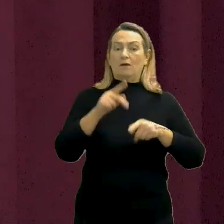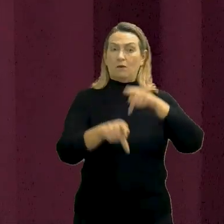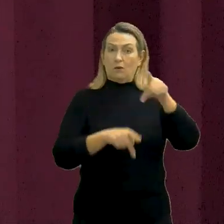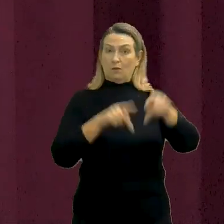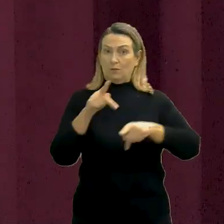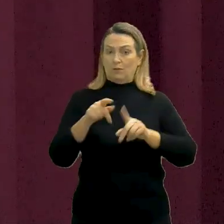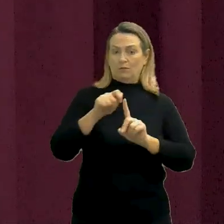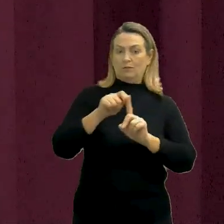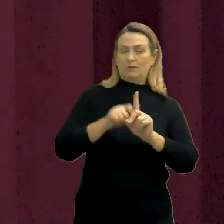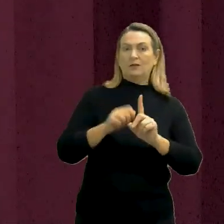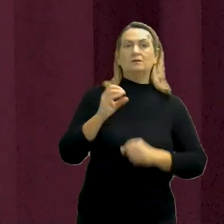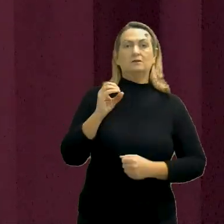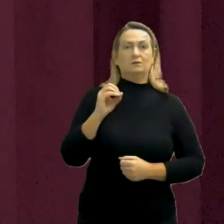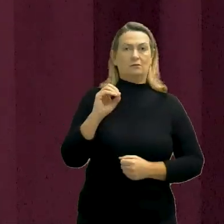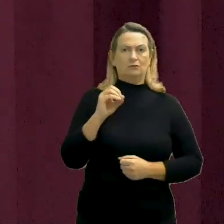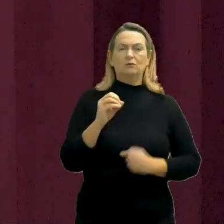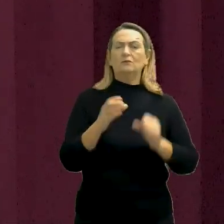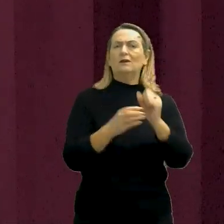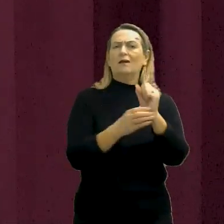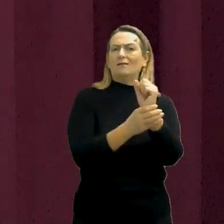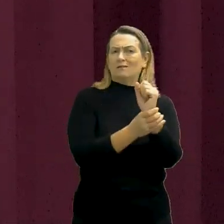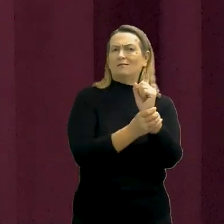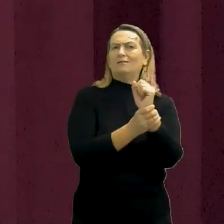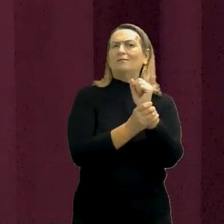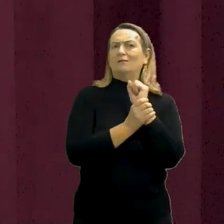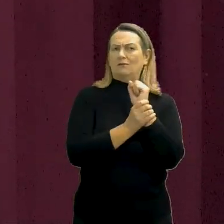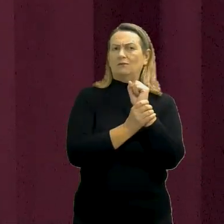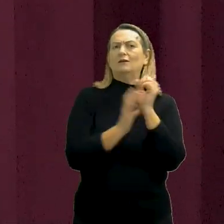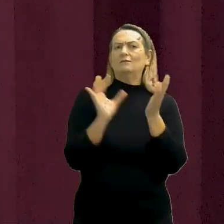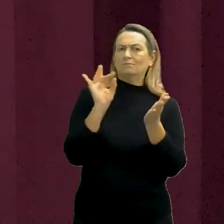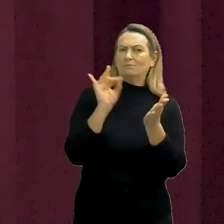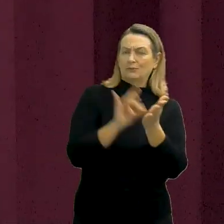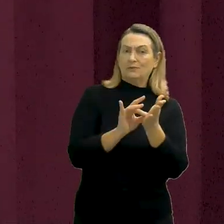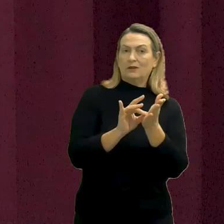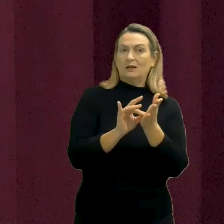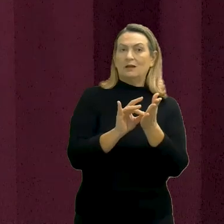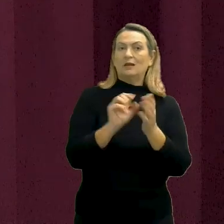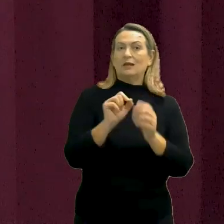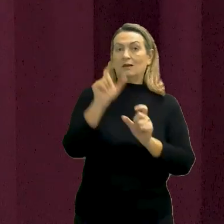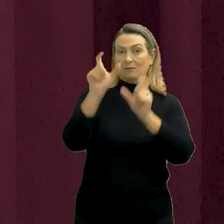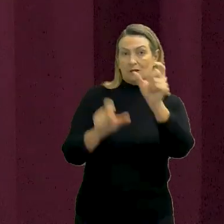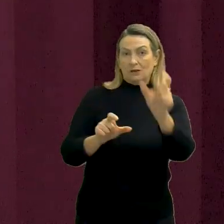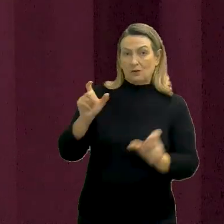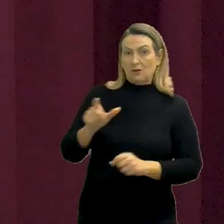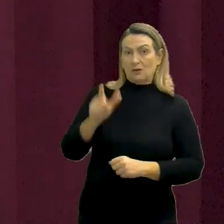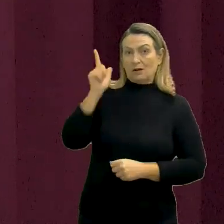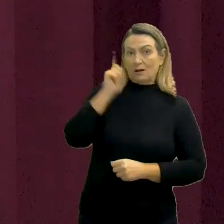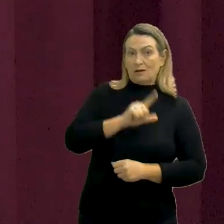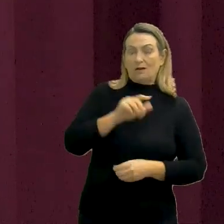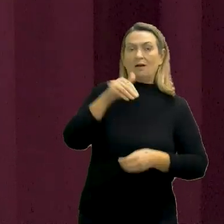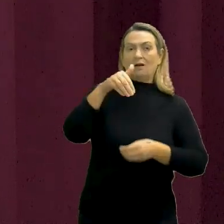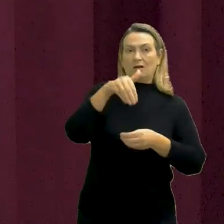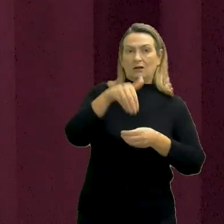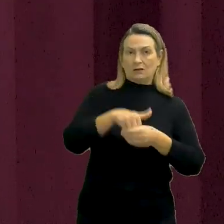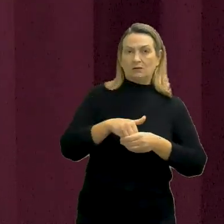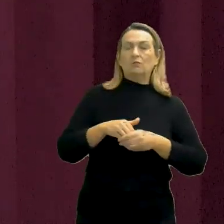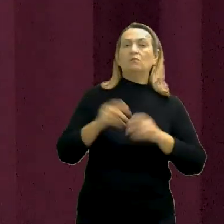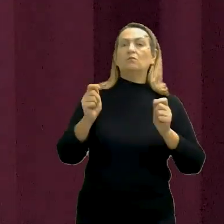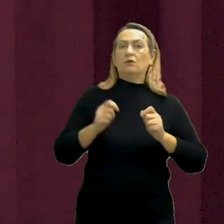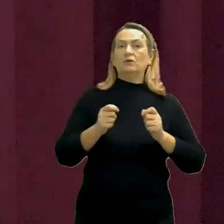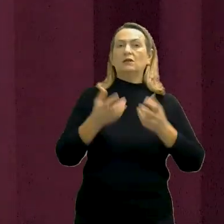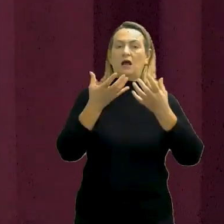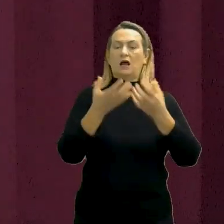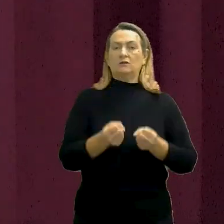segurança né que as aquelas que a que aquelas pessoas eleitas possam efetivamente cumprir o seu